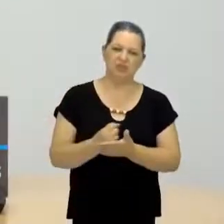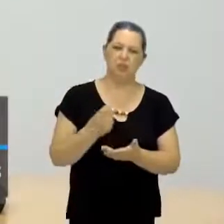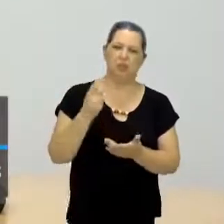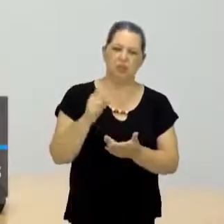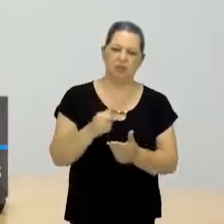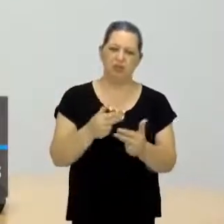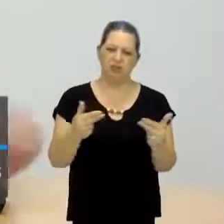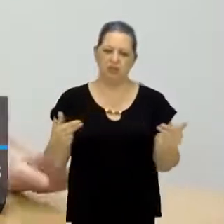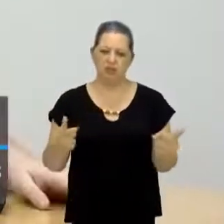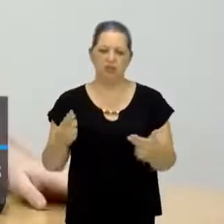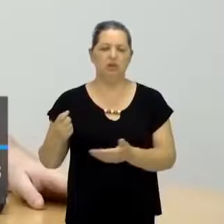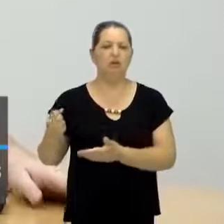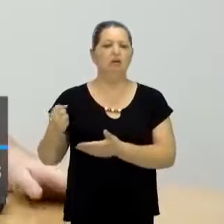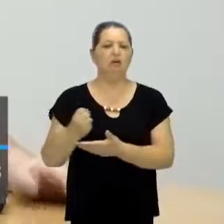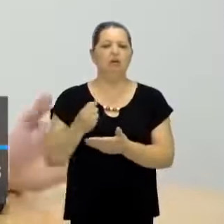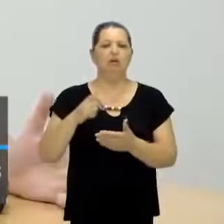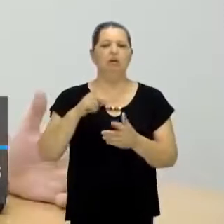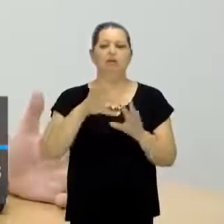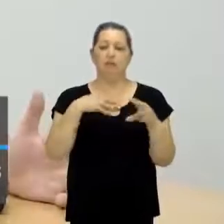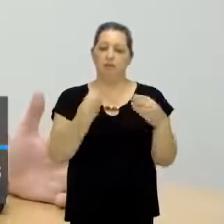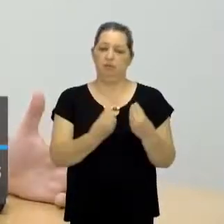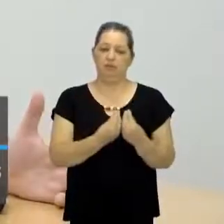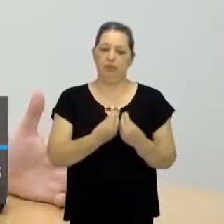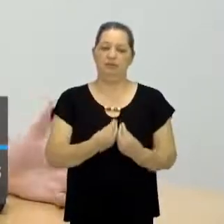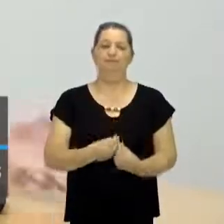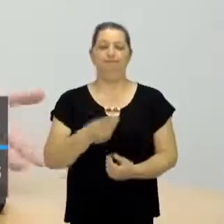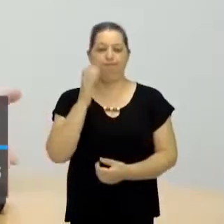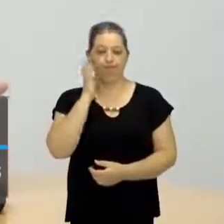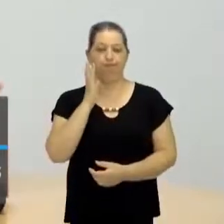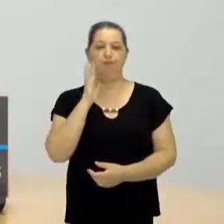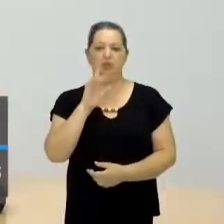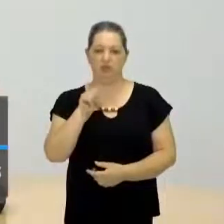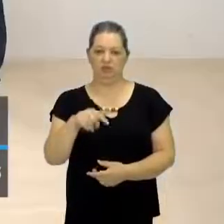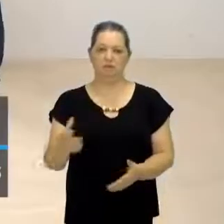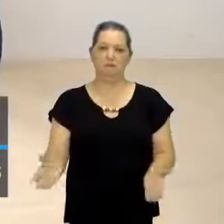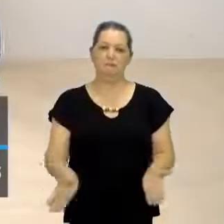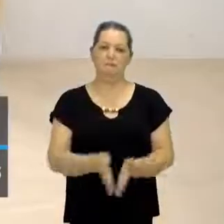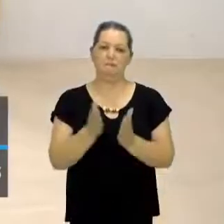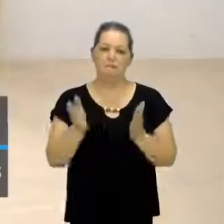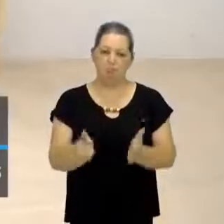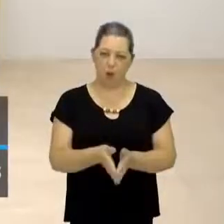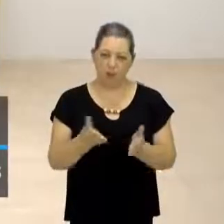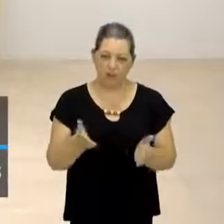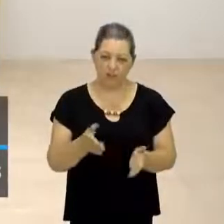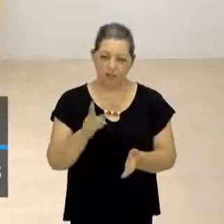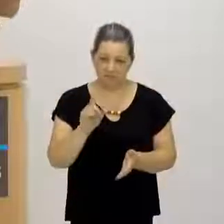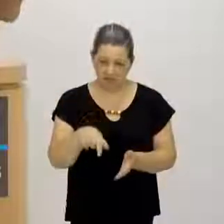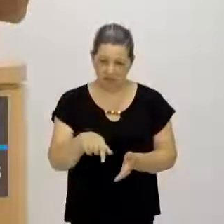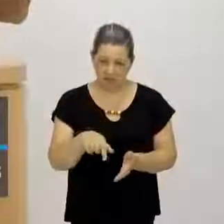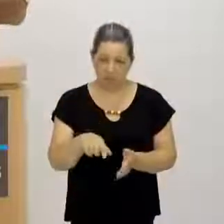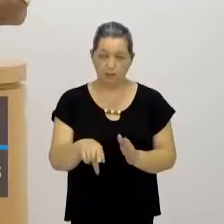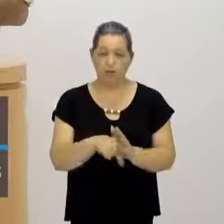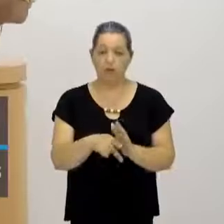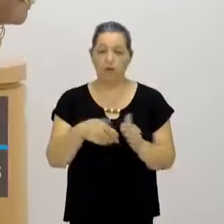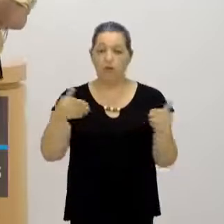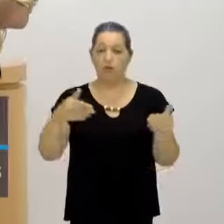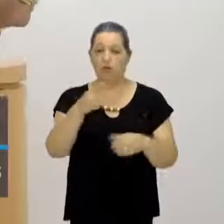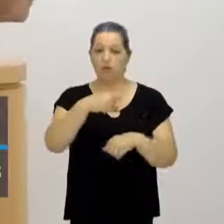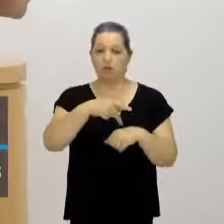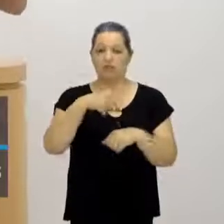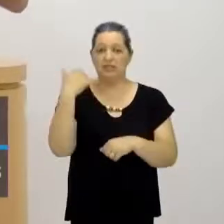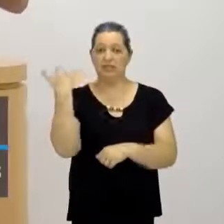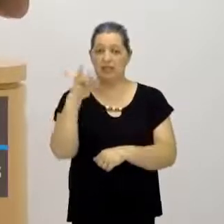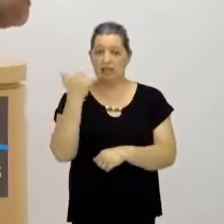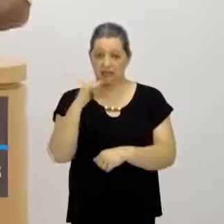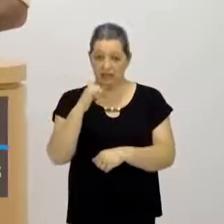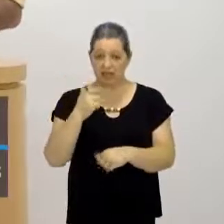ele trazia a família, puxa vida, olha, eu imagino que tenha sido pobreza. Pobreza, não é? Pobreza. A Itália hoje, que é vista como uma